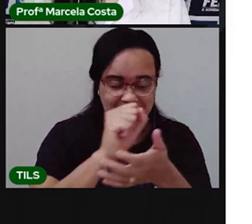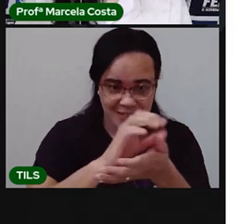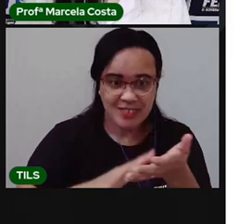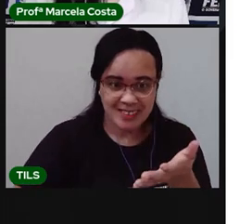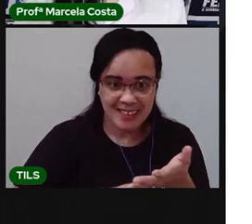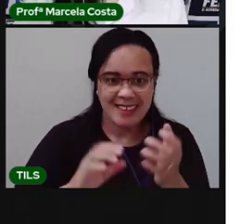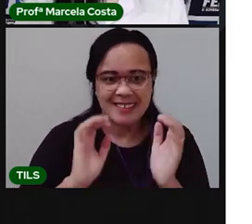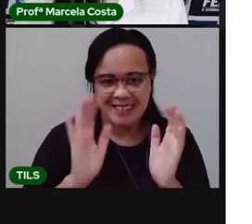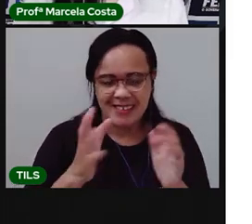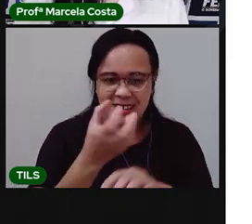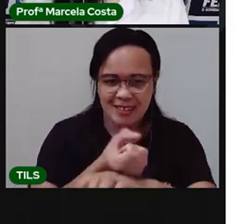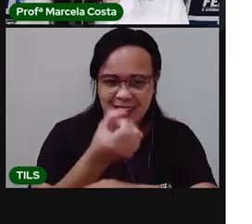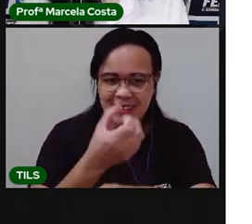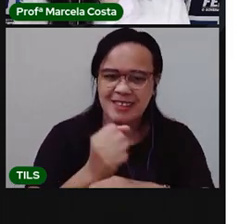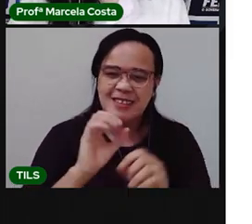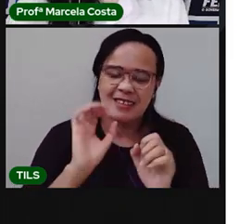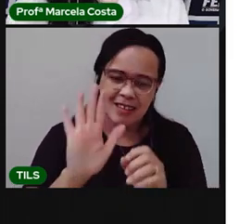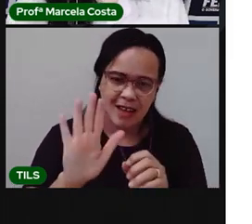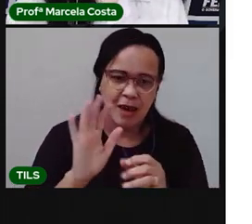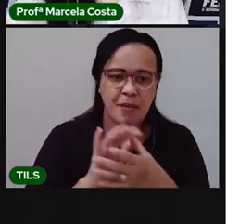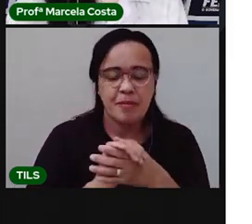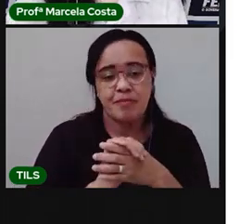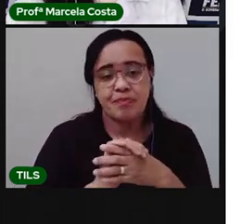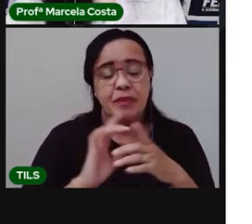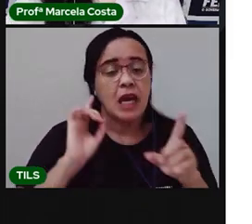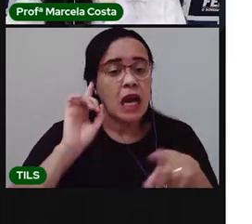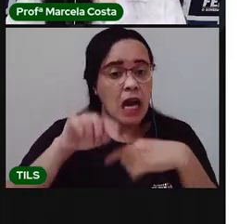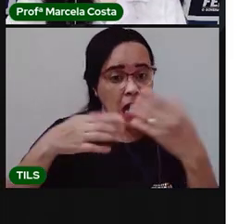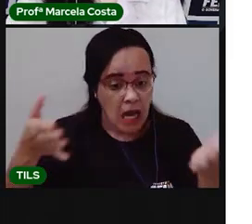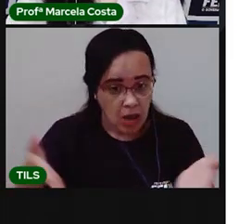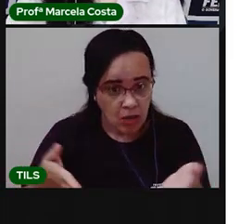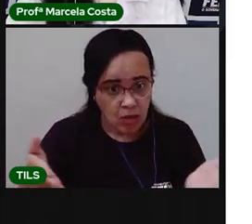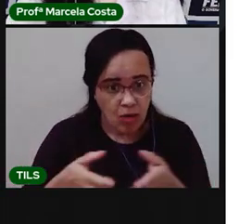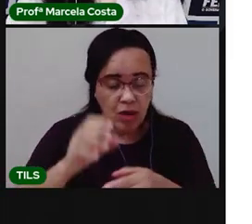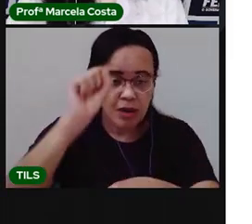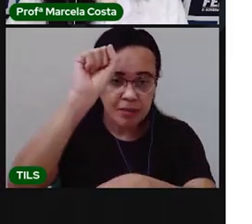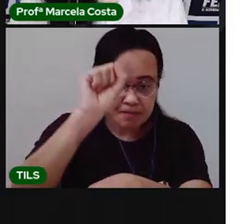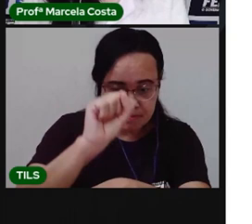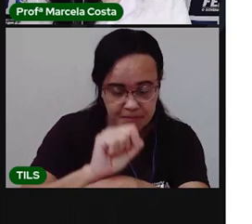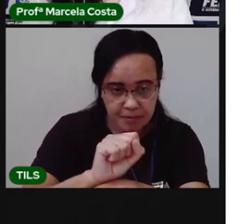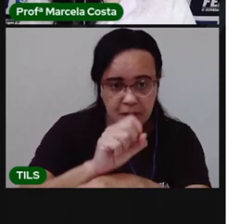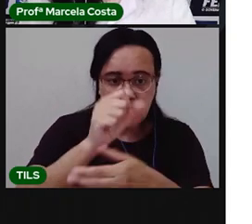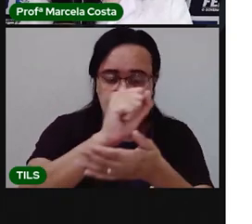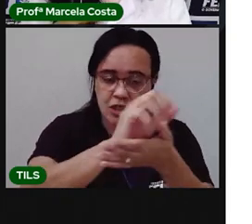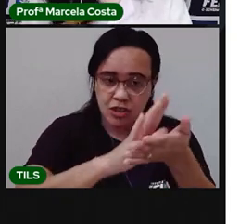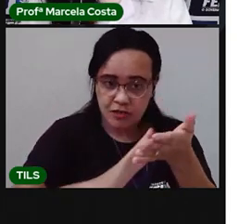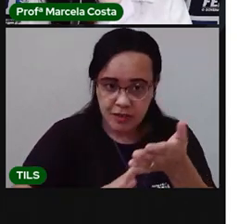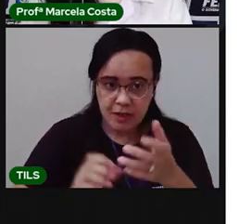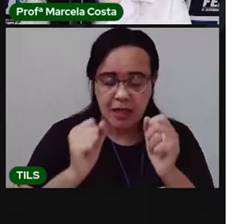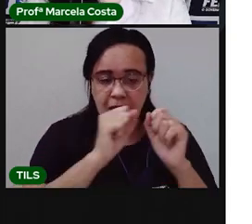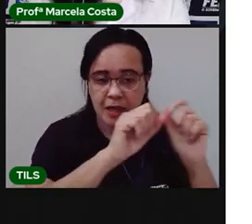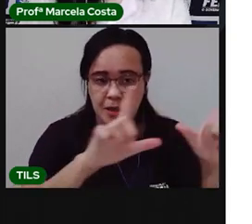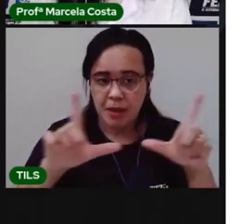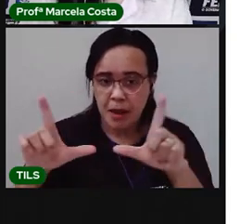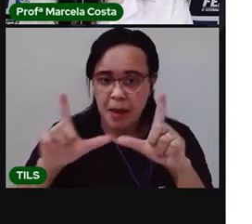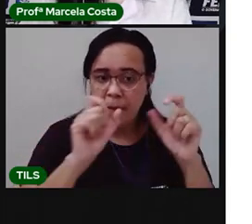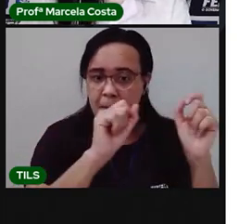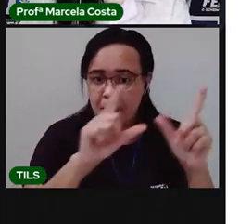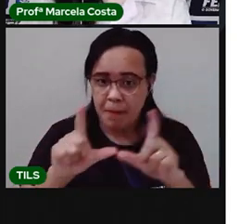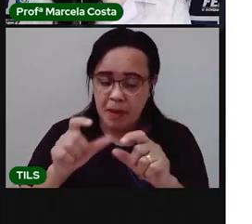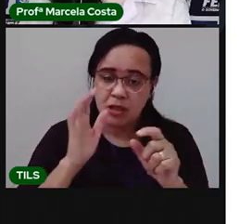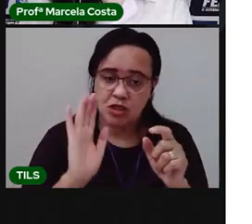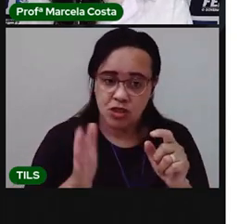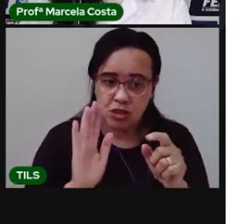Agora, a gente vai parar aqui a apresentação dessa atividade e eu vou recapitular com vocês,